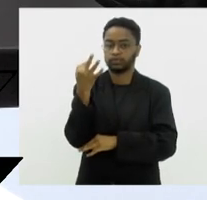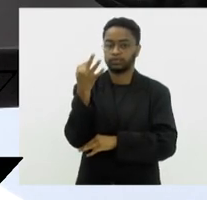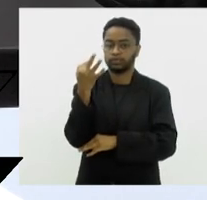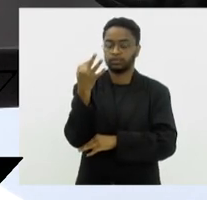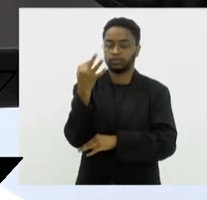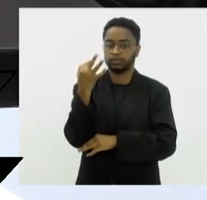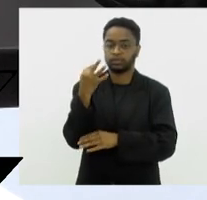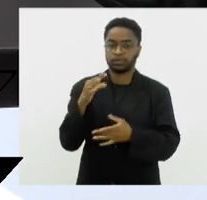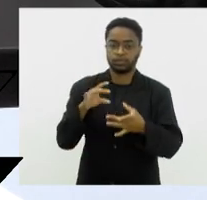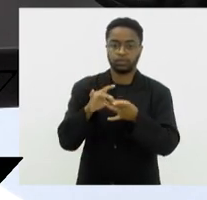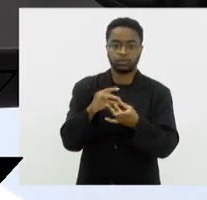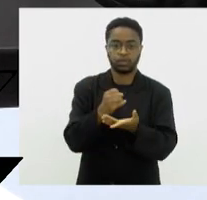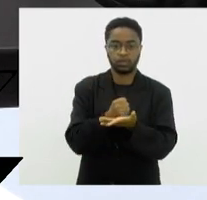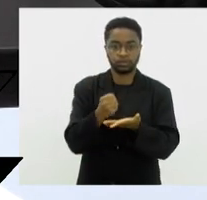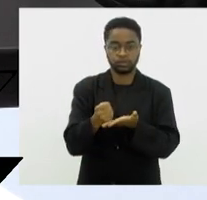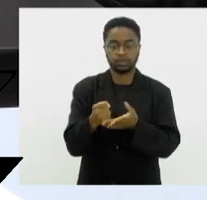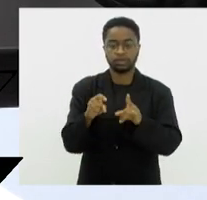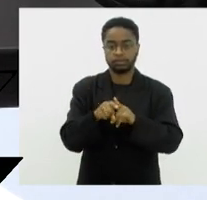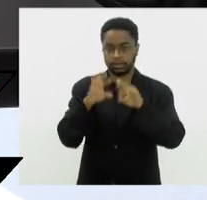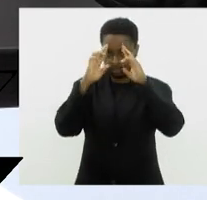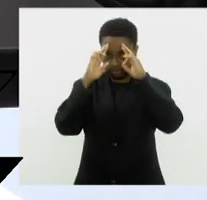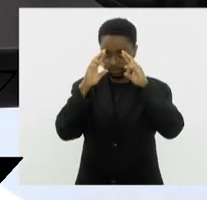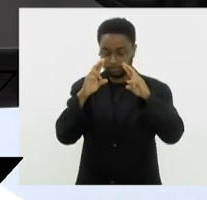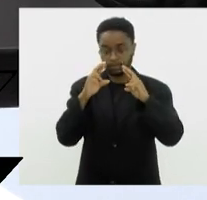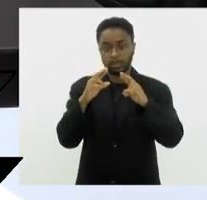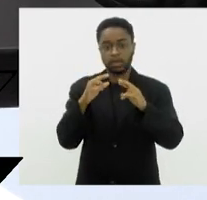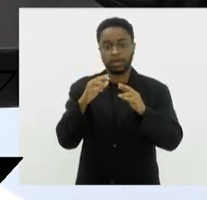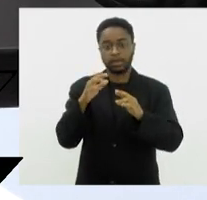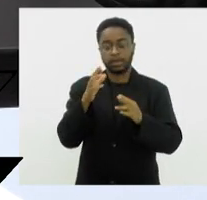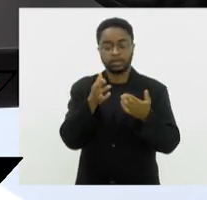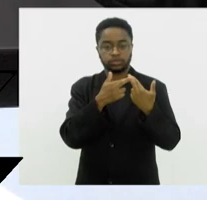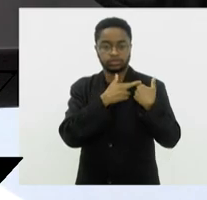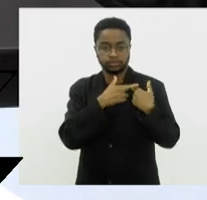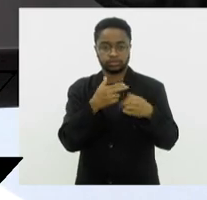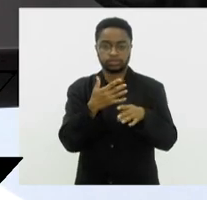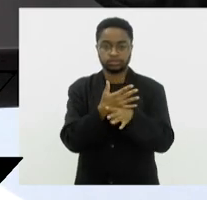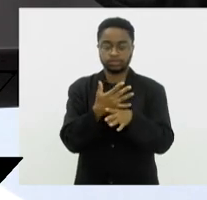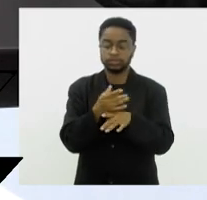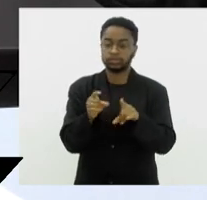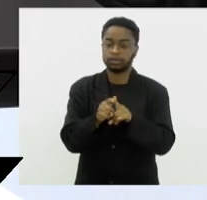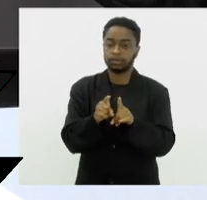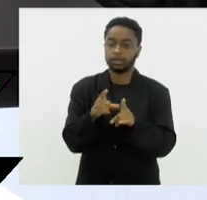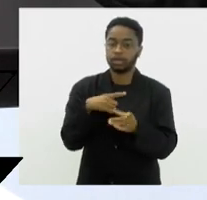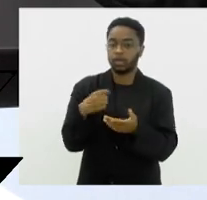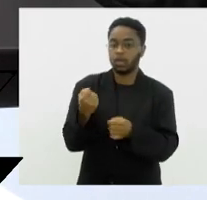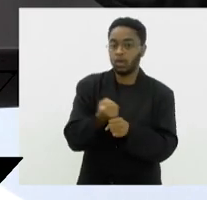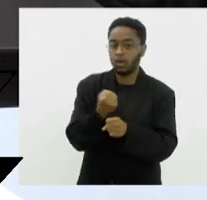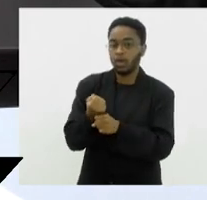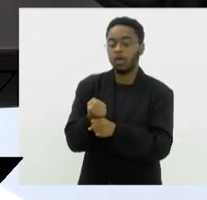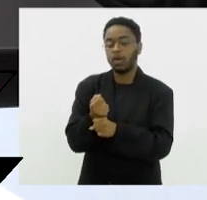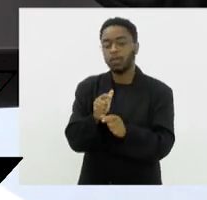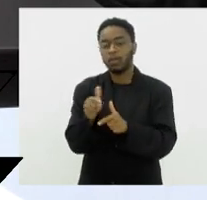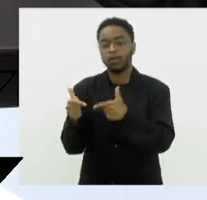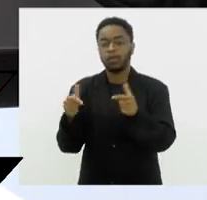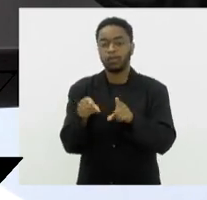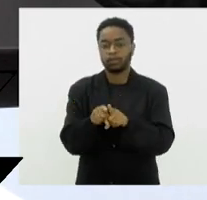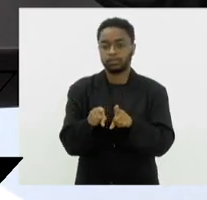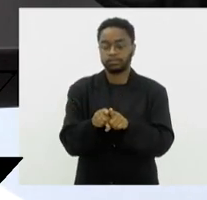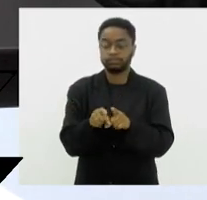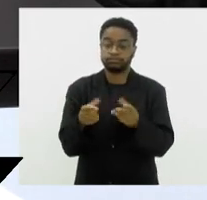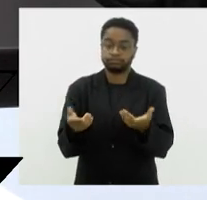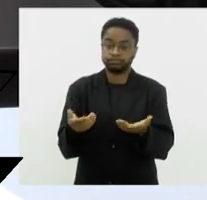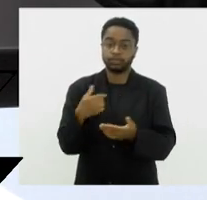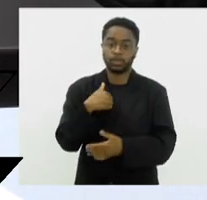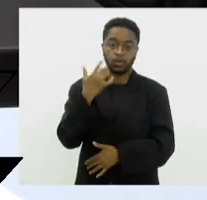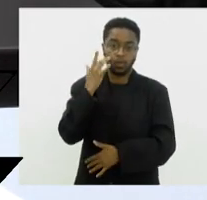convênio respeitando a competência do município, que é local. Para além dessa obra, também outras obras. E aí eu acho que